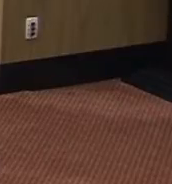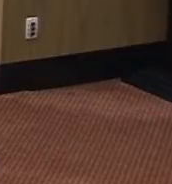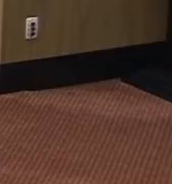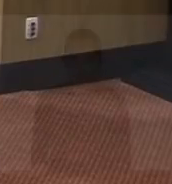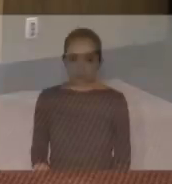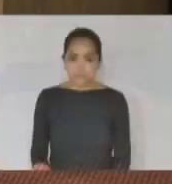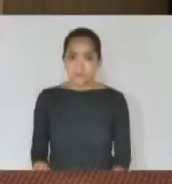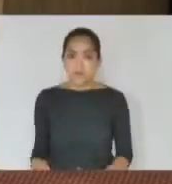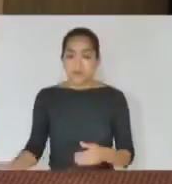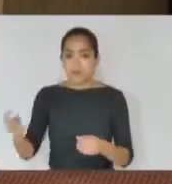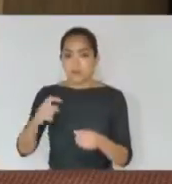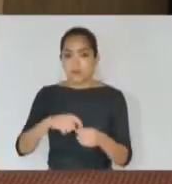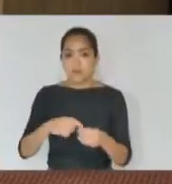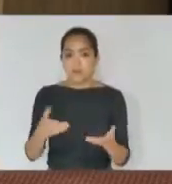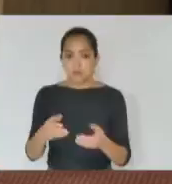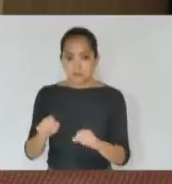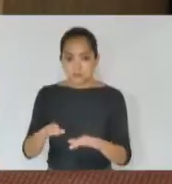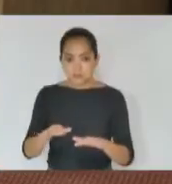Está reaberta a sessão.